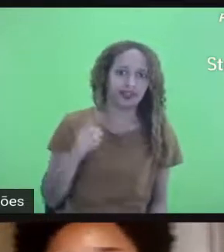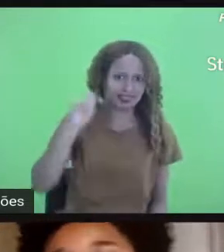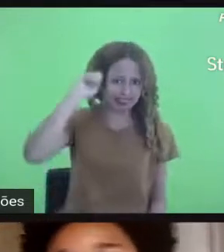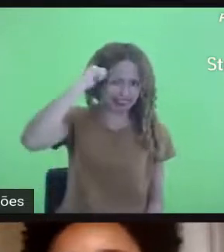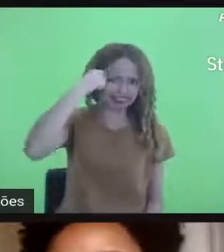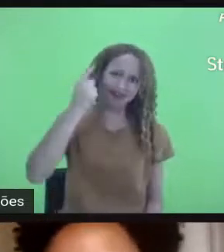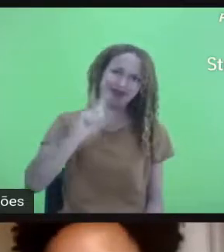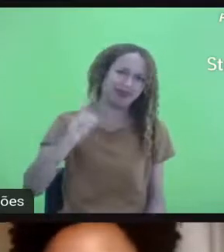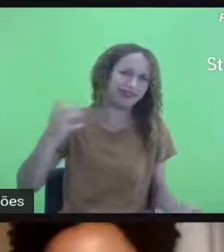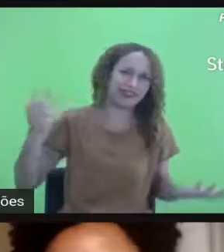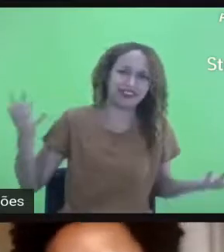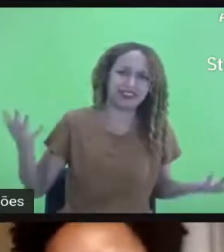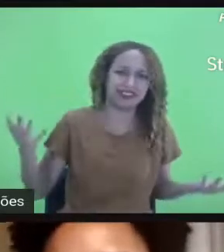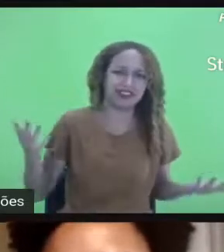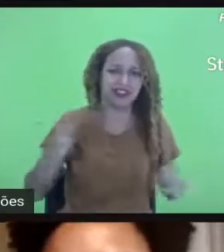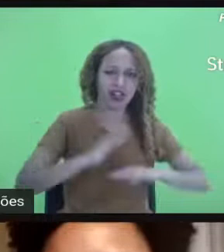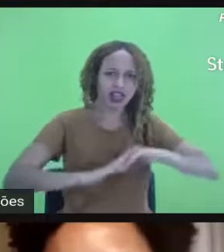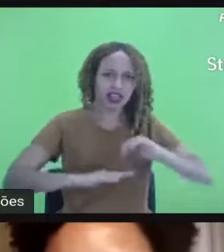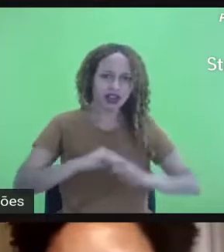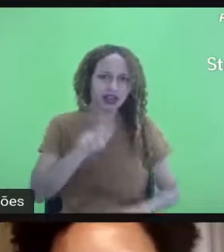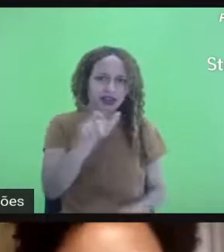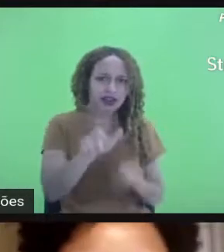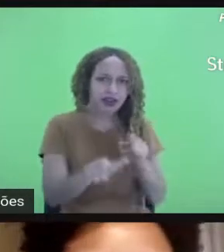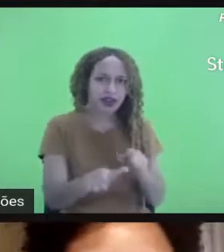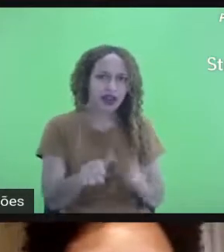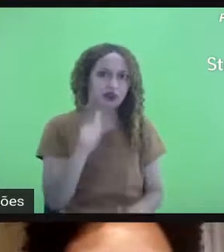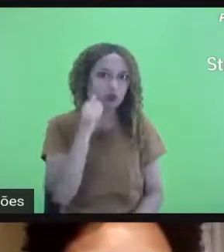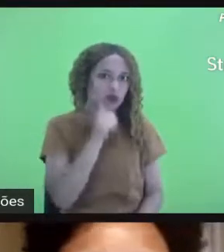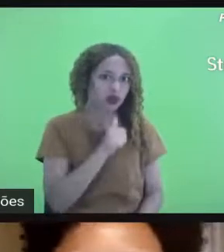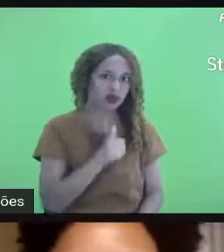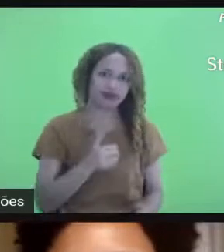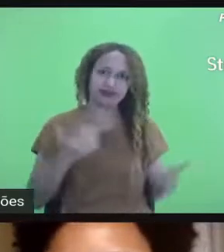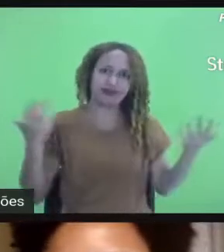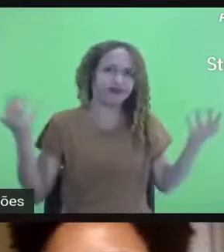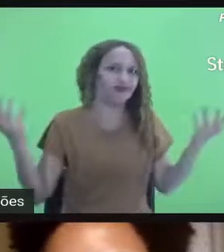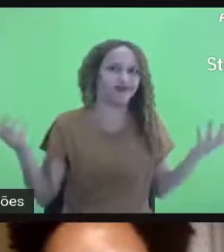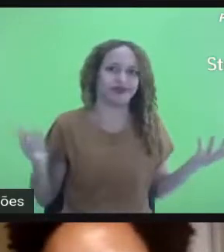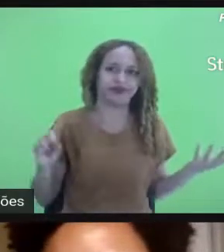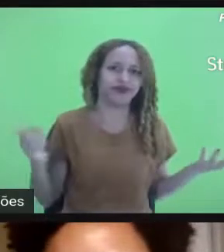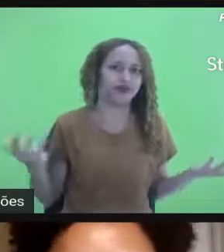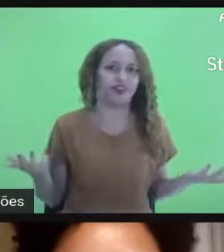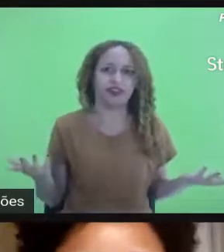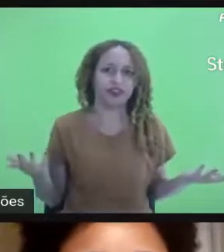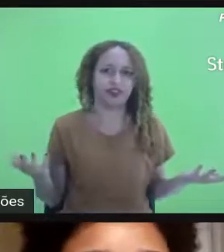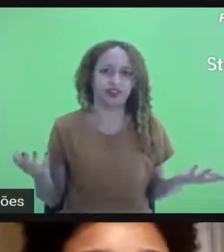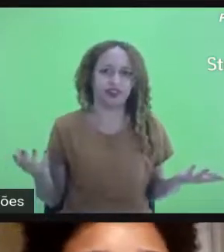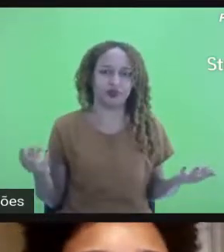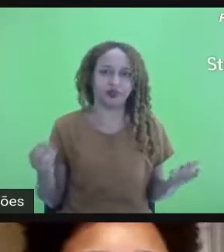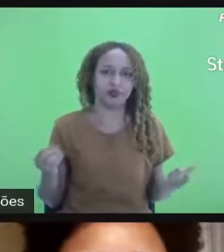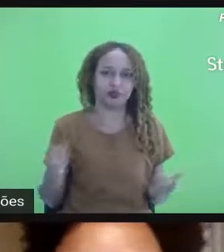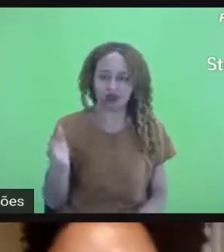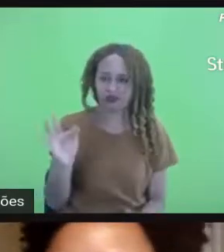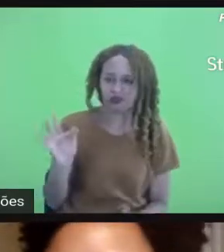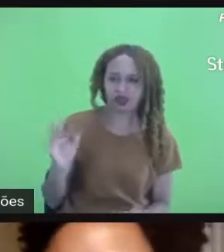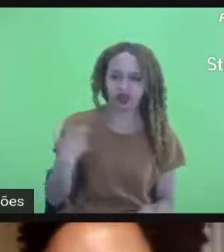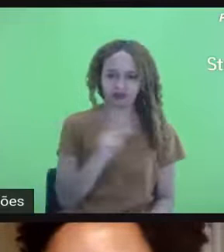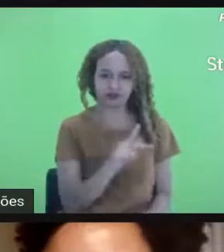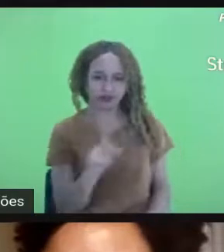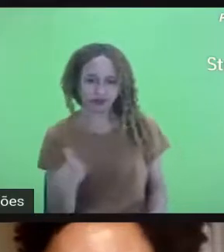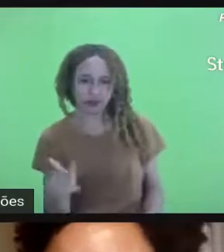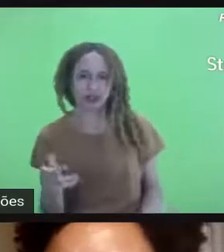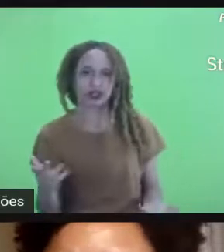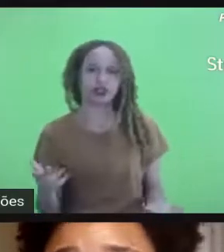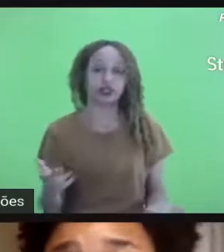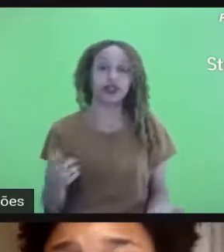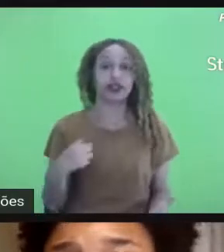negro, que esse profissional pode ser mulher, né? Mas dentro da academia. E a gente consegue